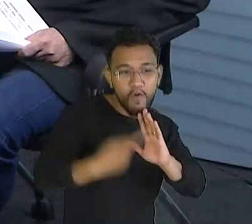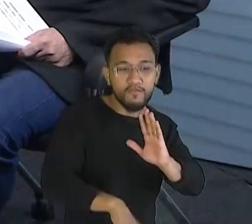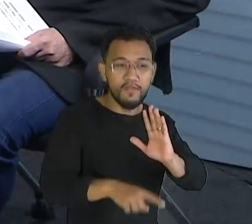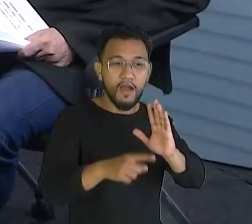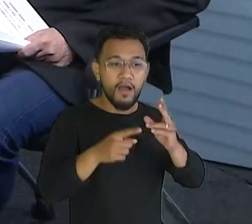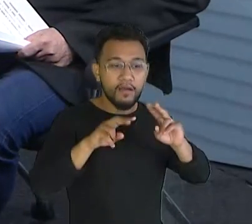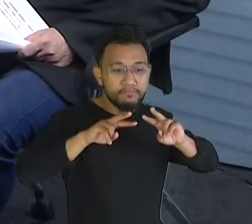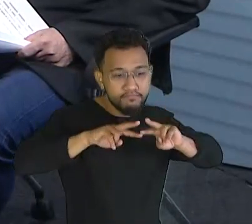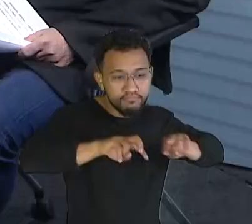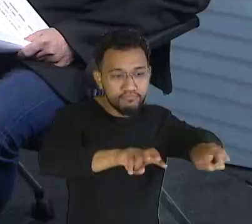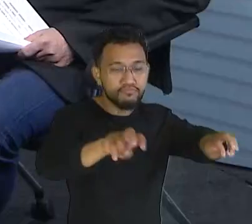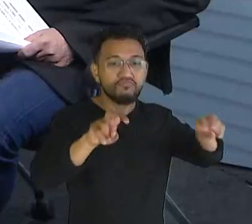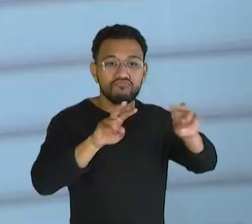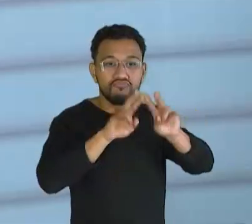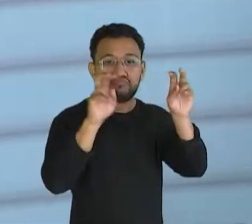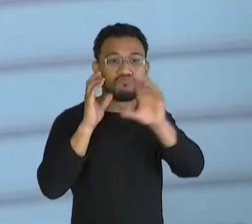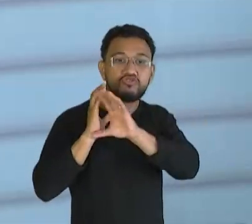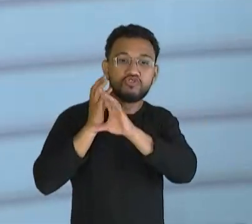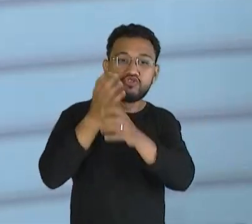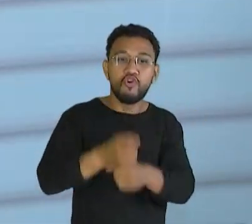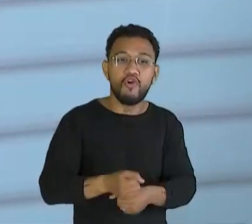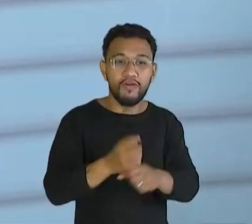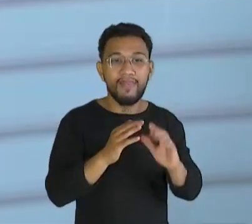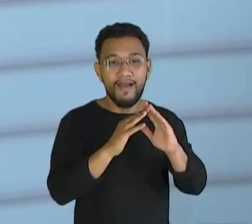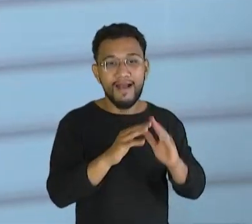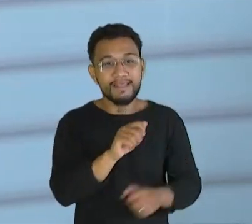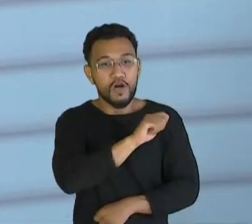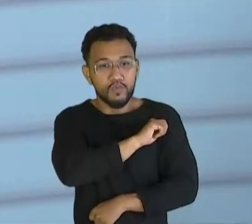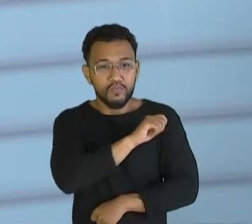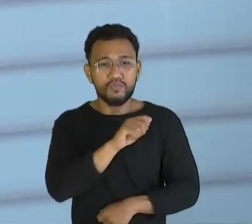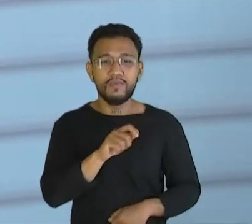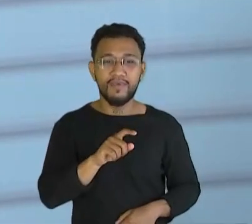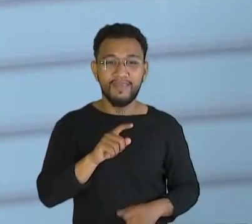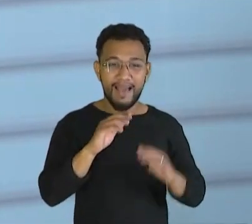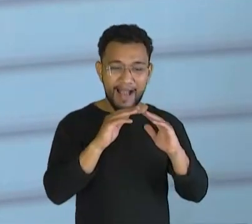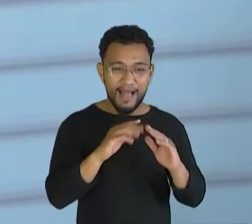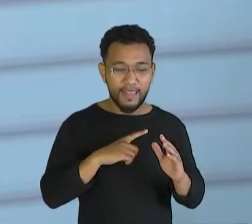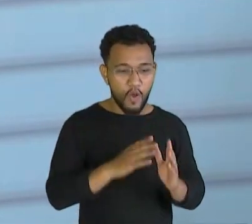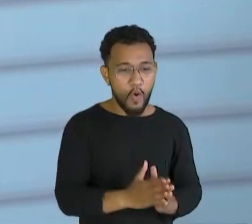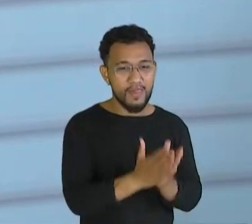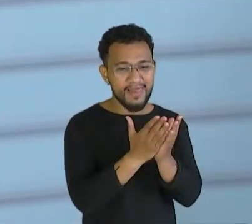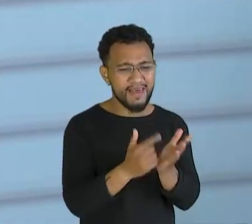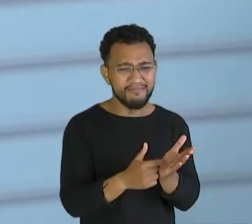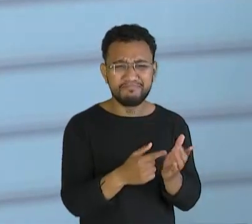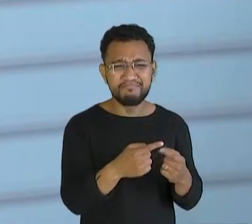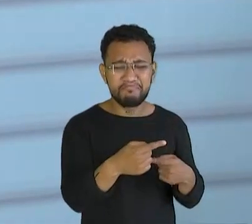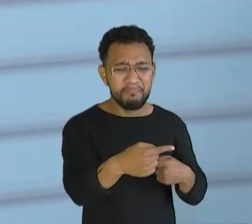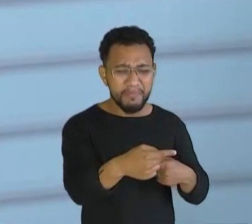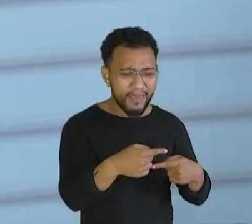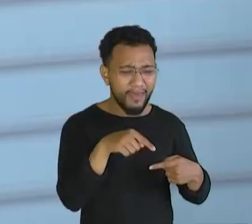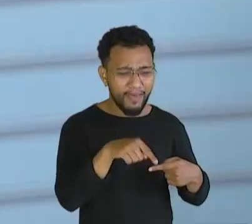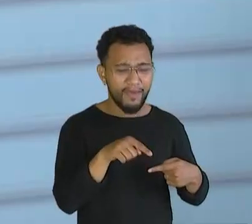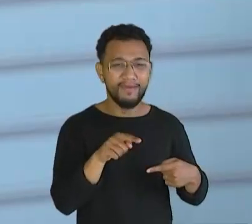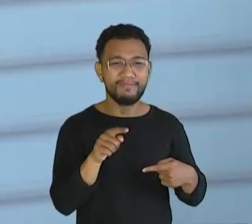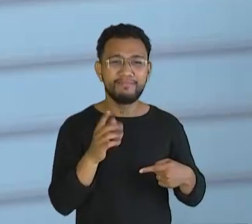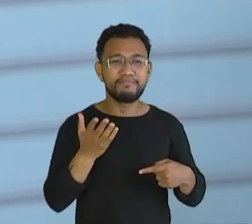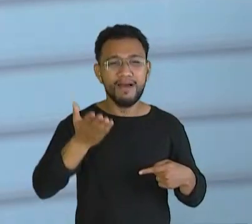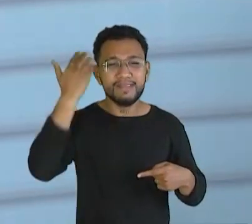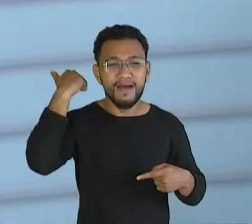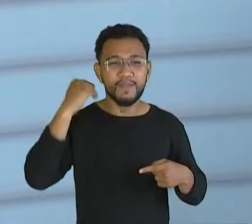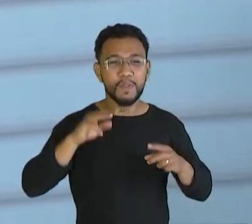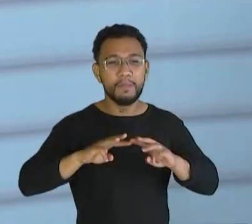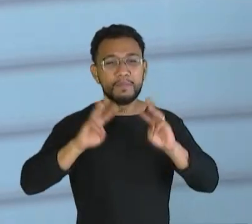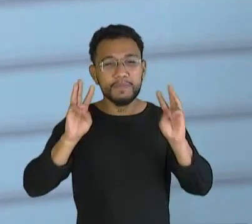né? E lá na casa a gente tem um livrinho pequenininho, que foi da época do Museu do Ceará, que lançaram